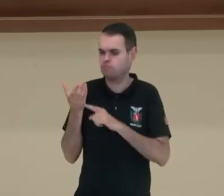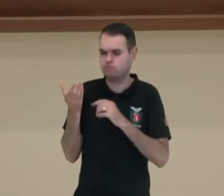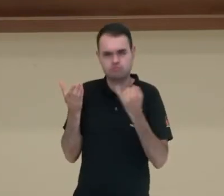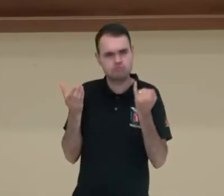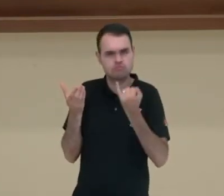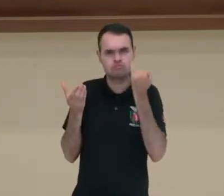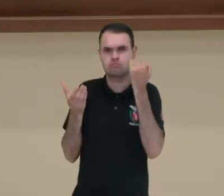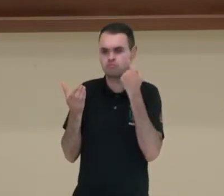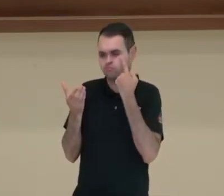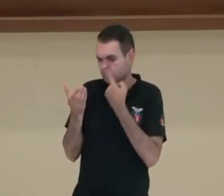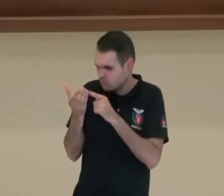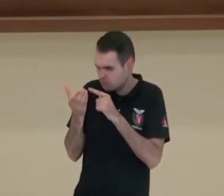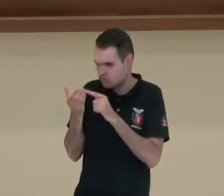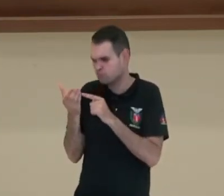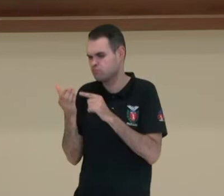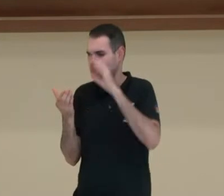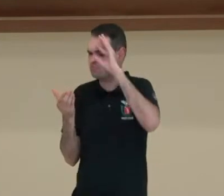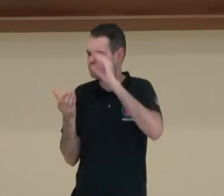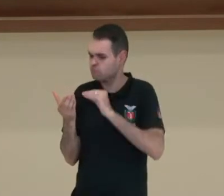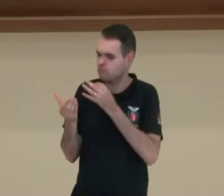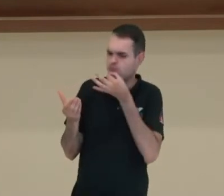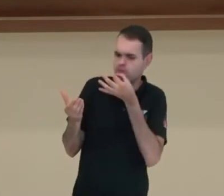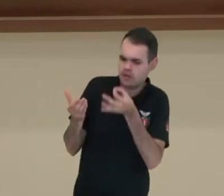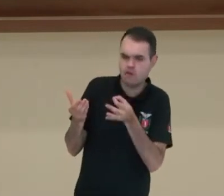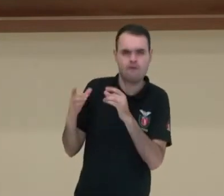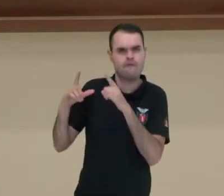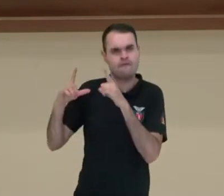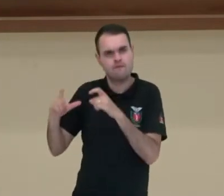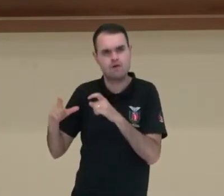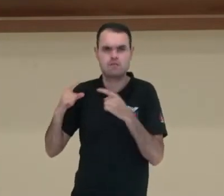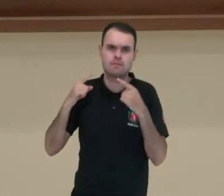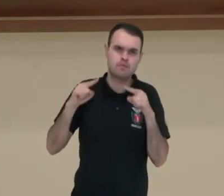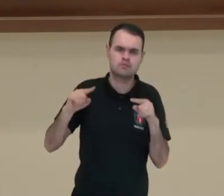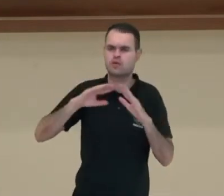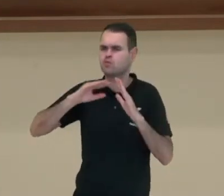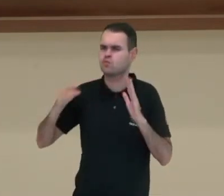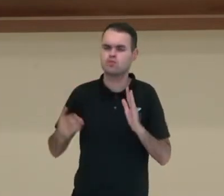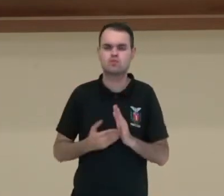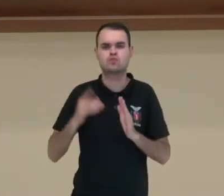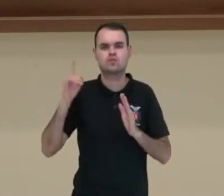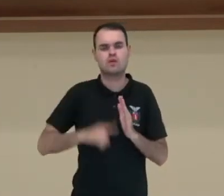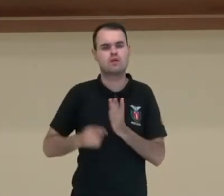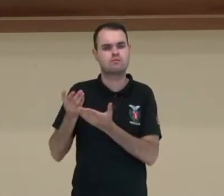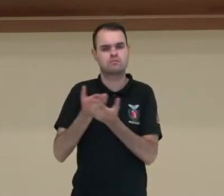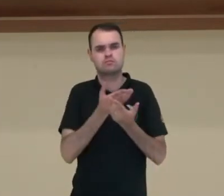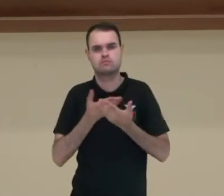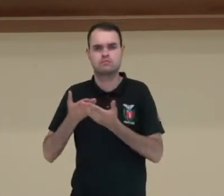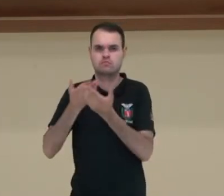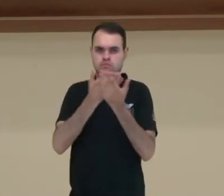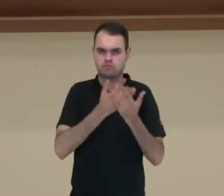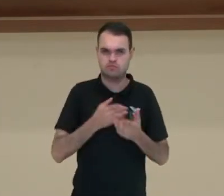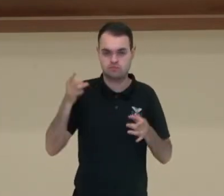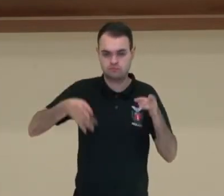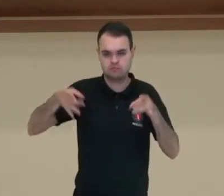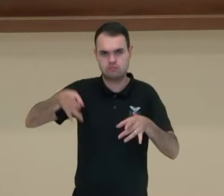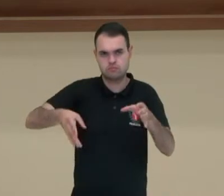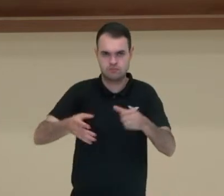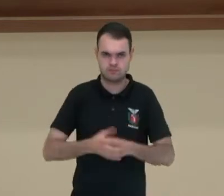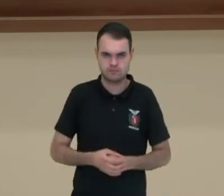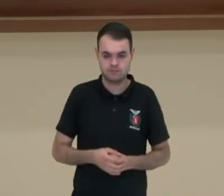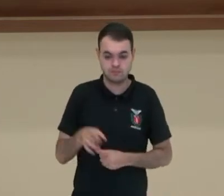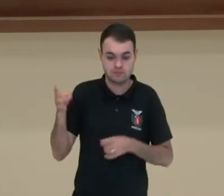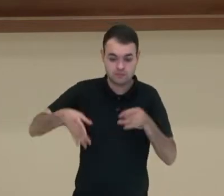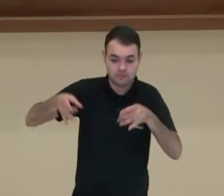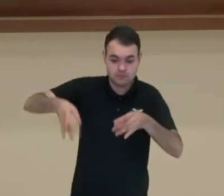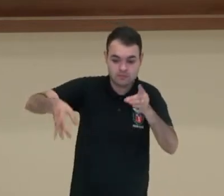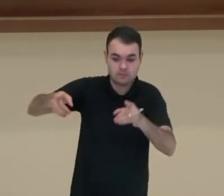ter a interpretação. Nossa, encontrar uma fotografia, uma música, tudo serve como esses vestígios. Nós chamamos esses